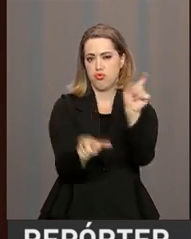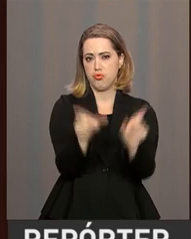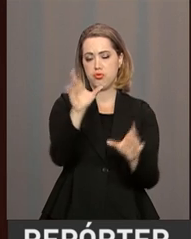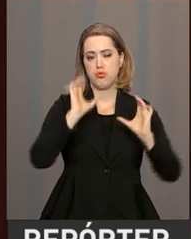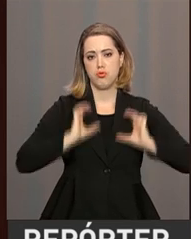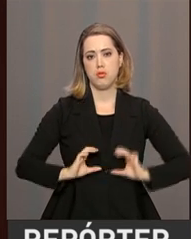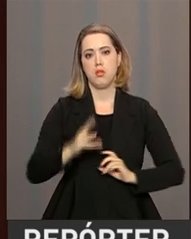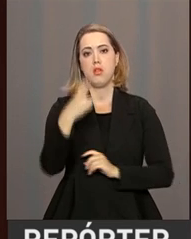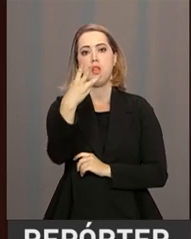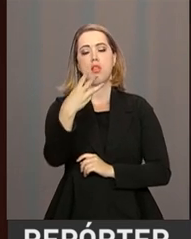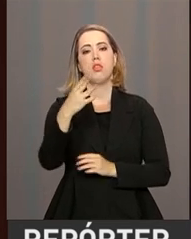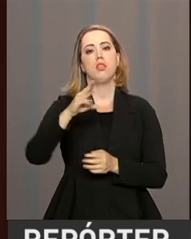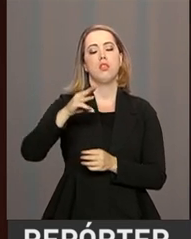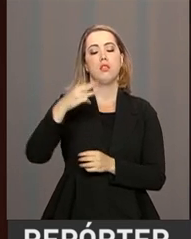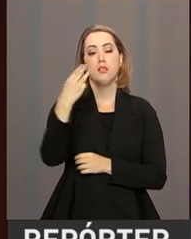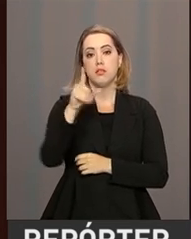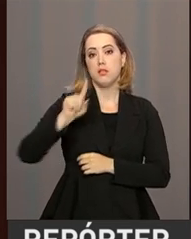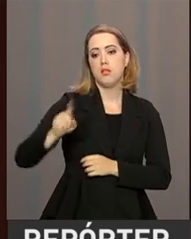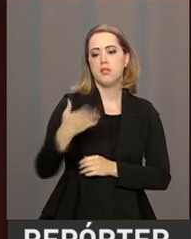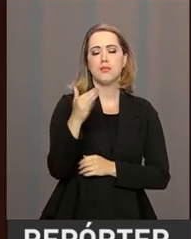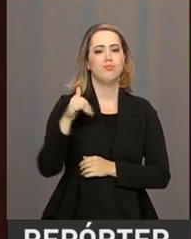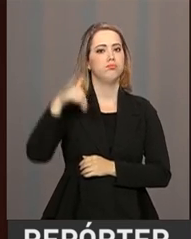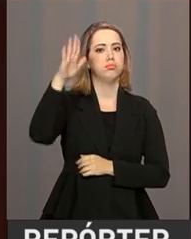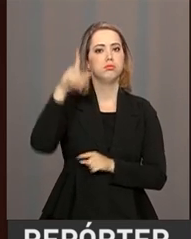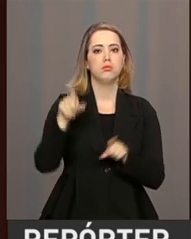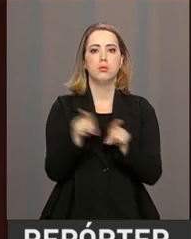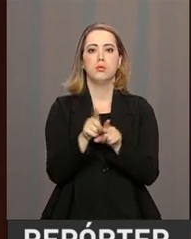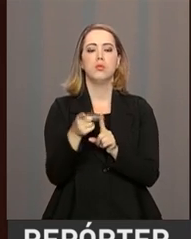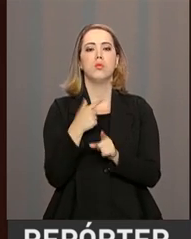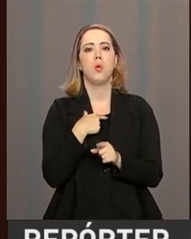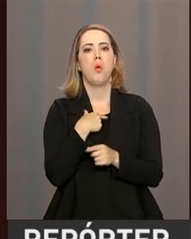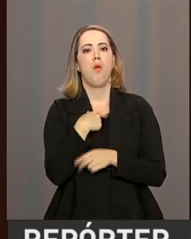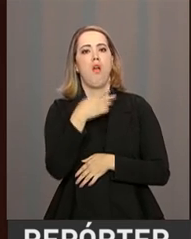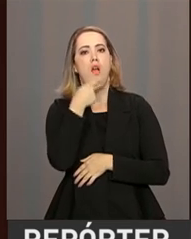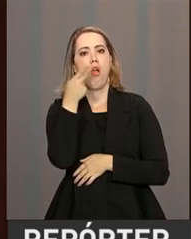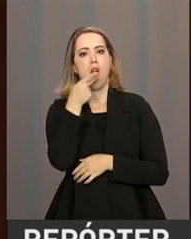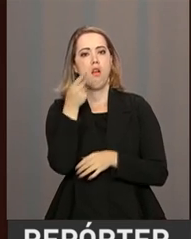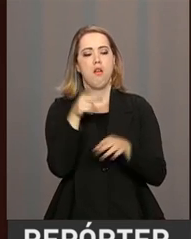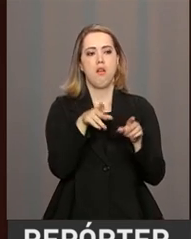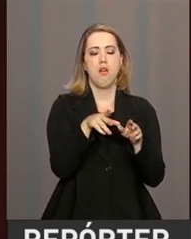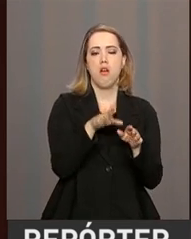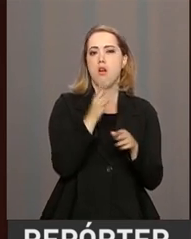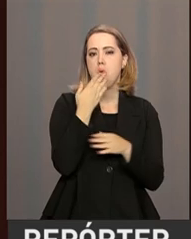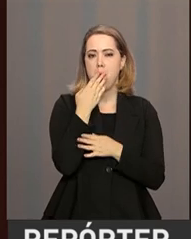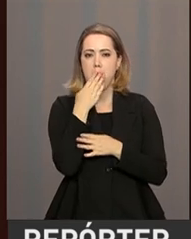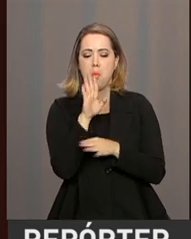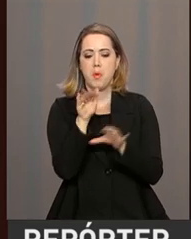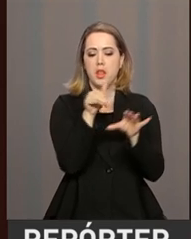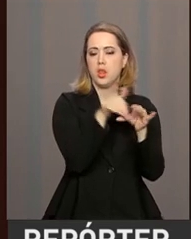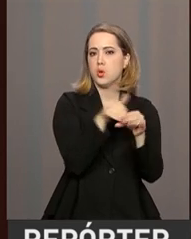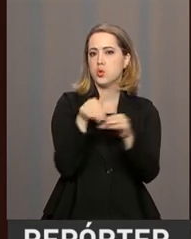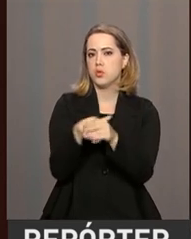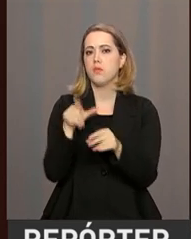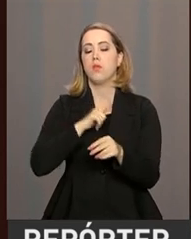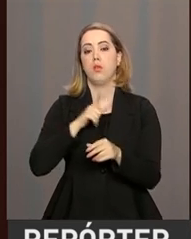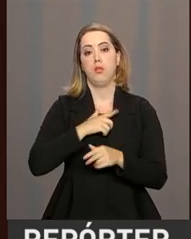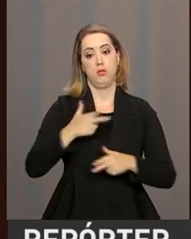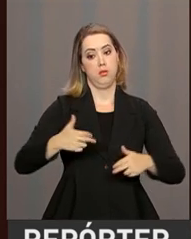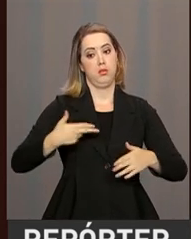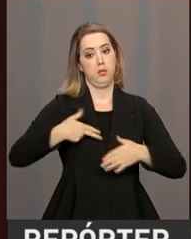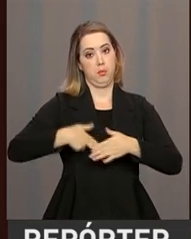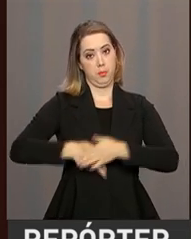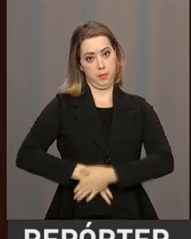3.431. Em geral, feitos ligados à boca de urna, também tem porte de arma e